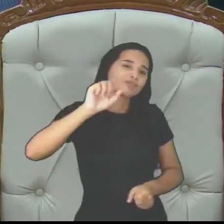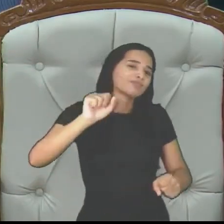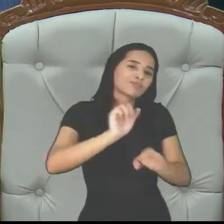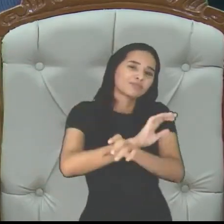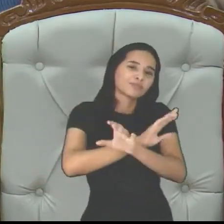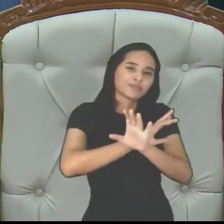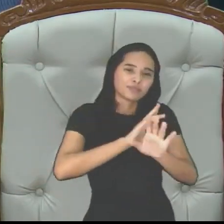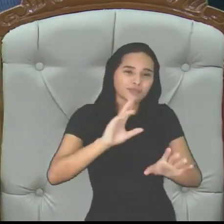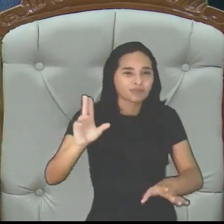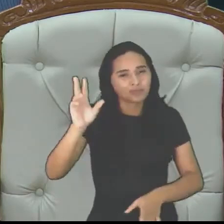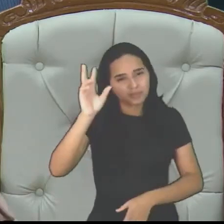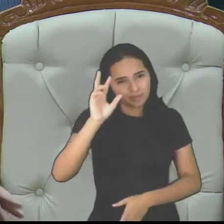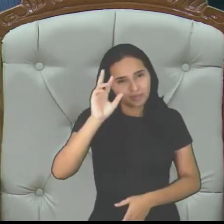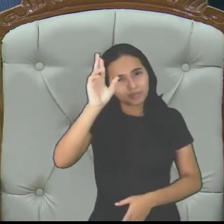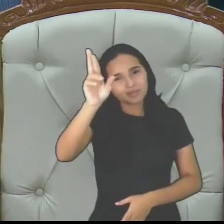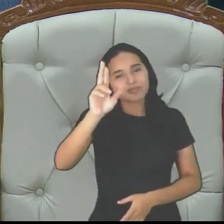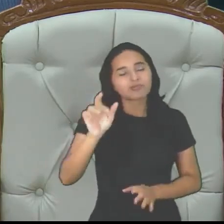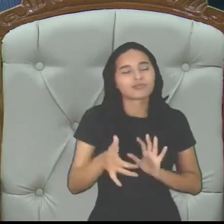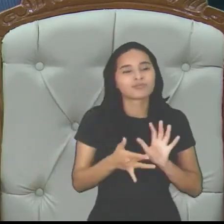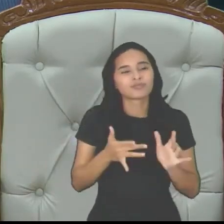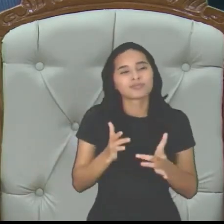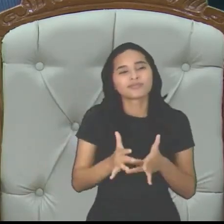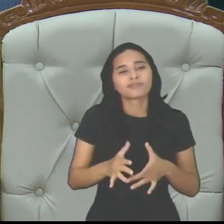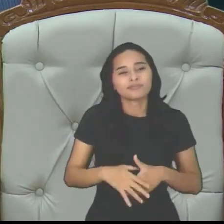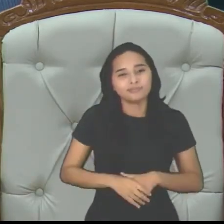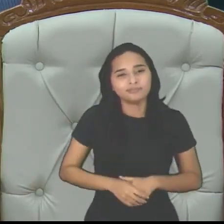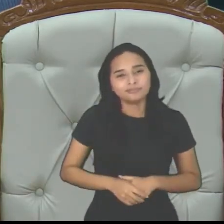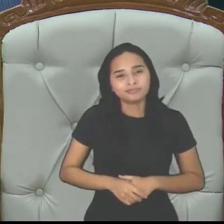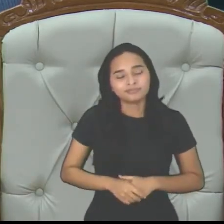o nome do Senhor Jesus.